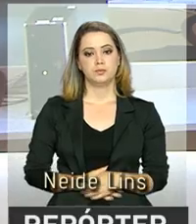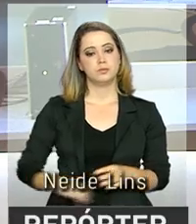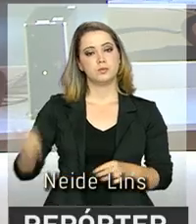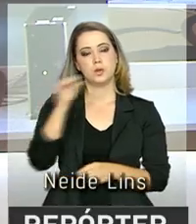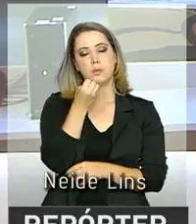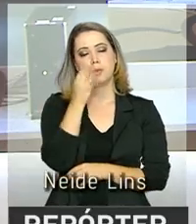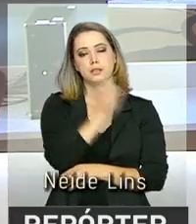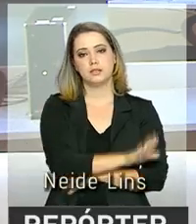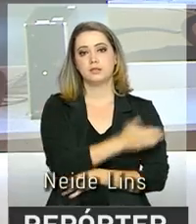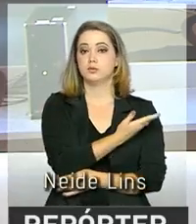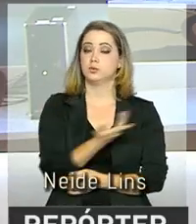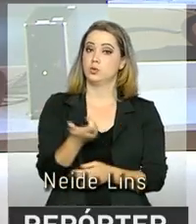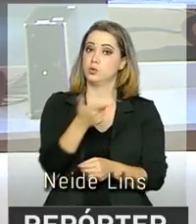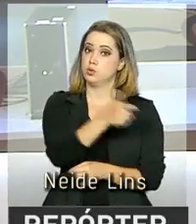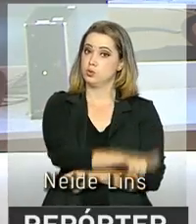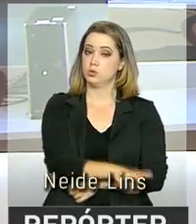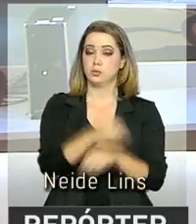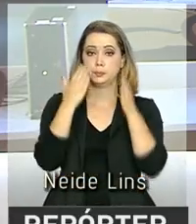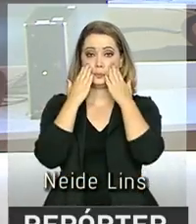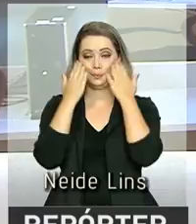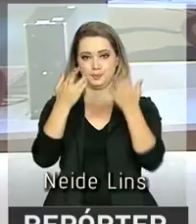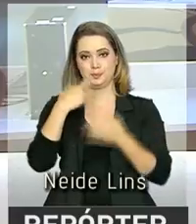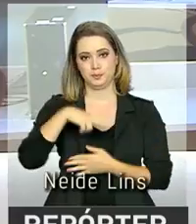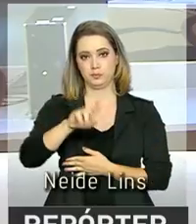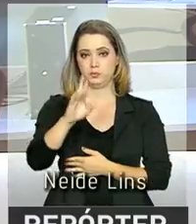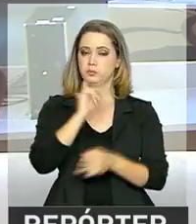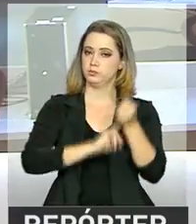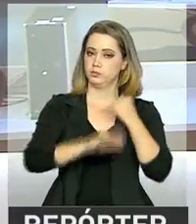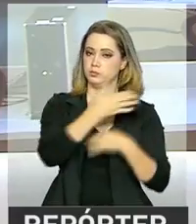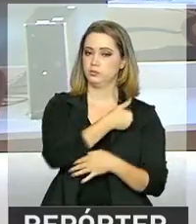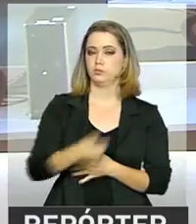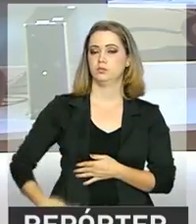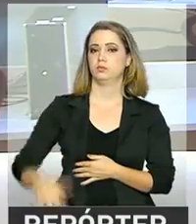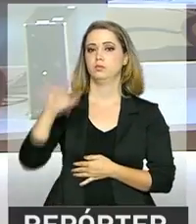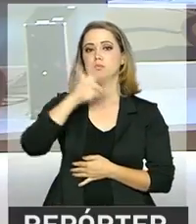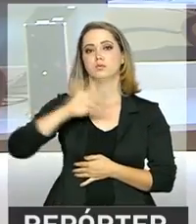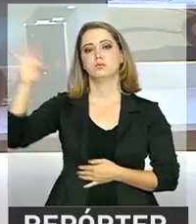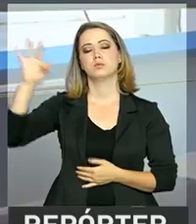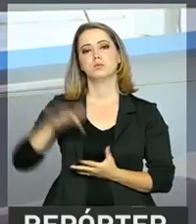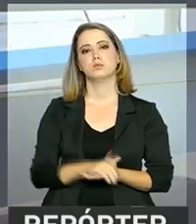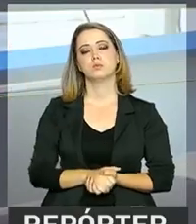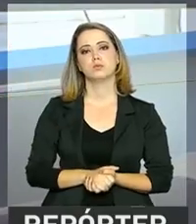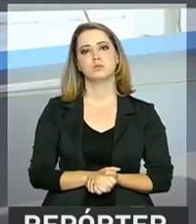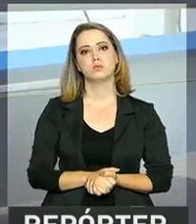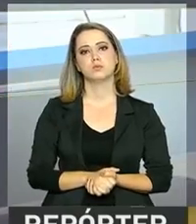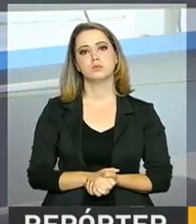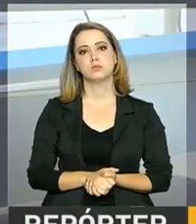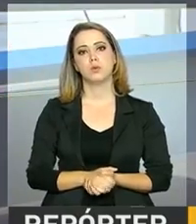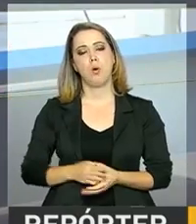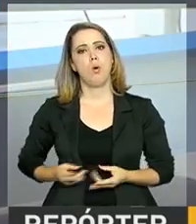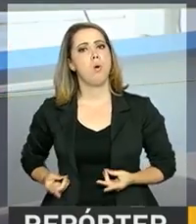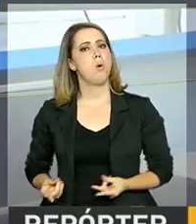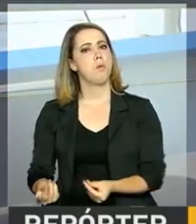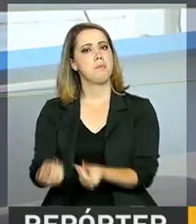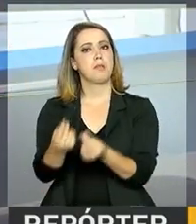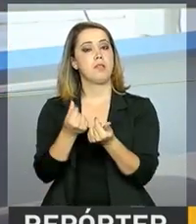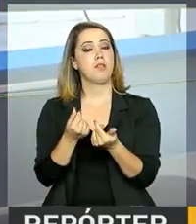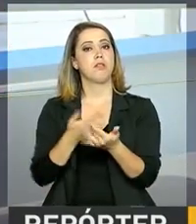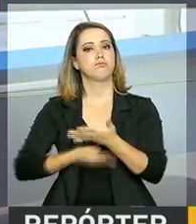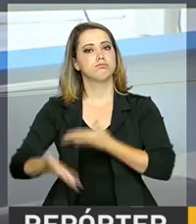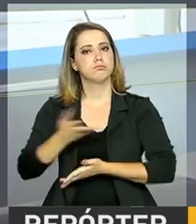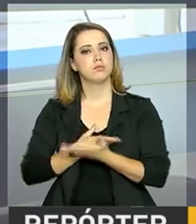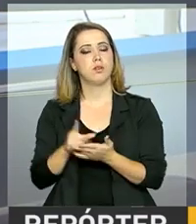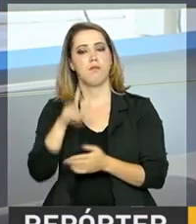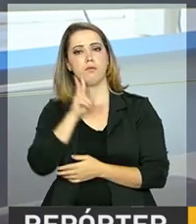Olá boa tarde estamos de volta com repórter NBR e as notícias do governo federal o mercado financeiro prevê mais